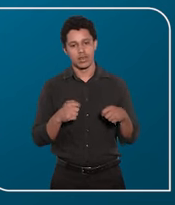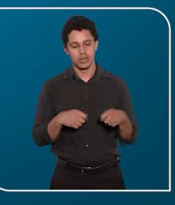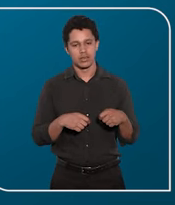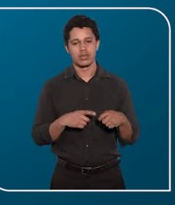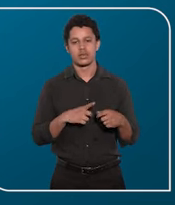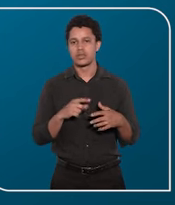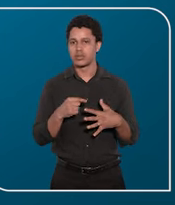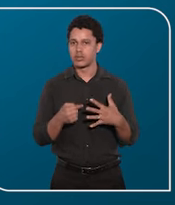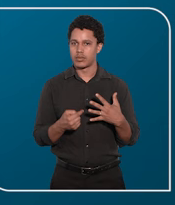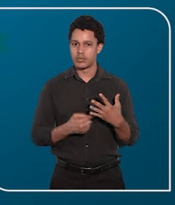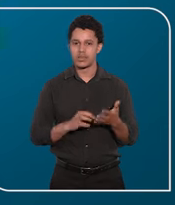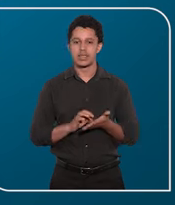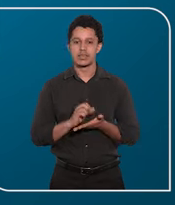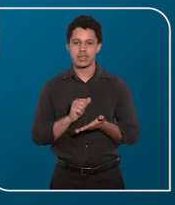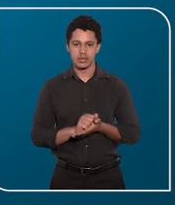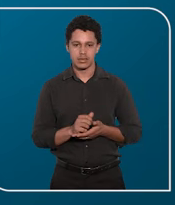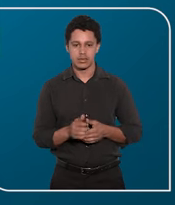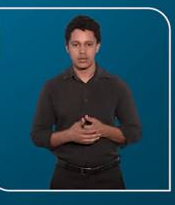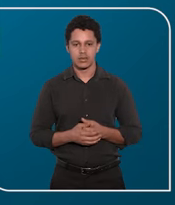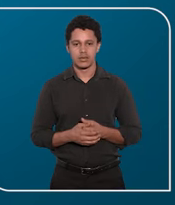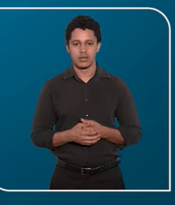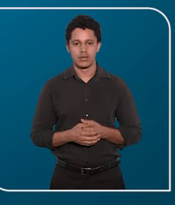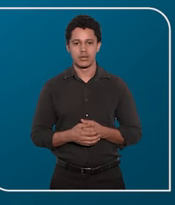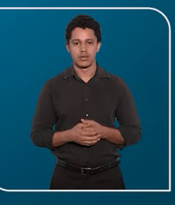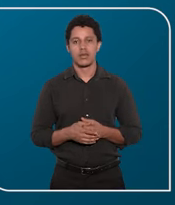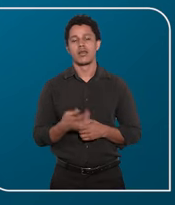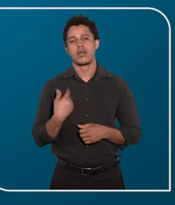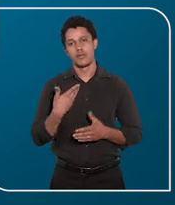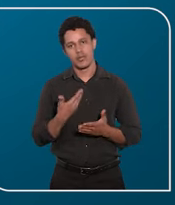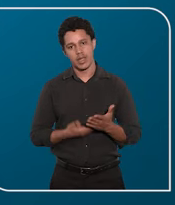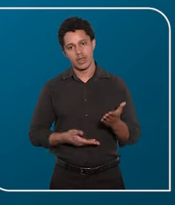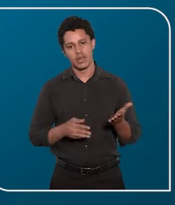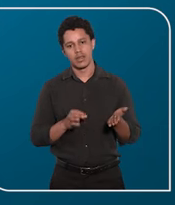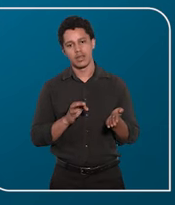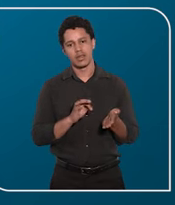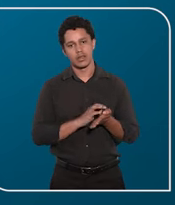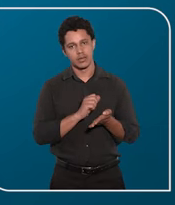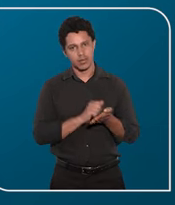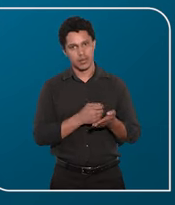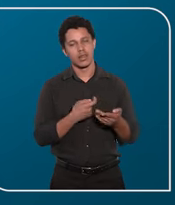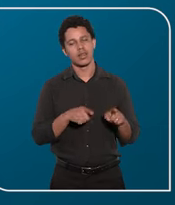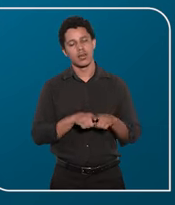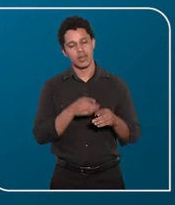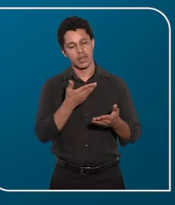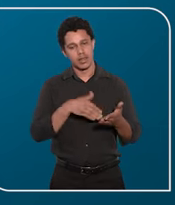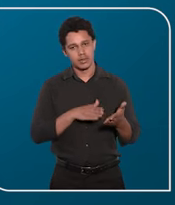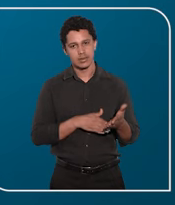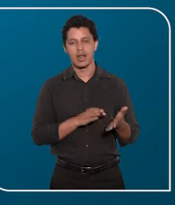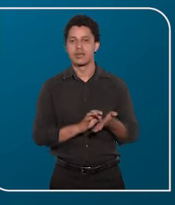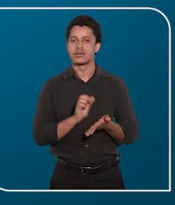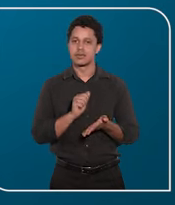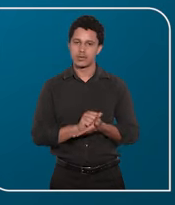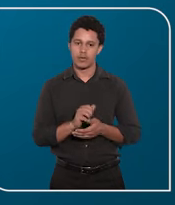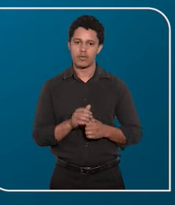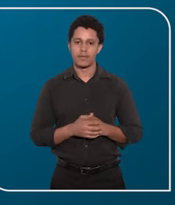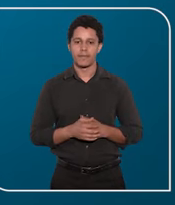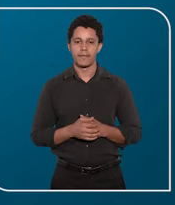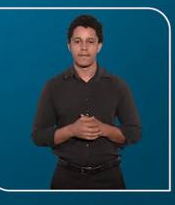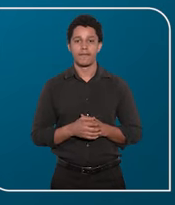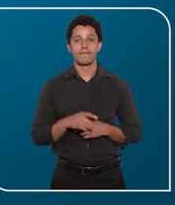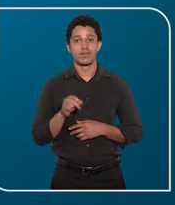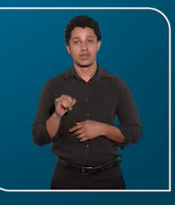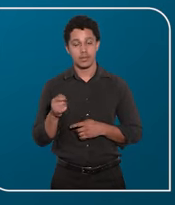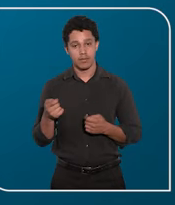requisitos da inscrição. E perder o requisito da inscrição gera cancelamento da inscrição. Então, para gerar a possibilidade